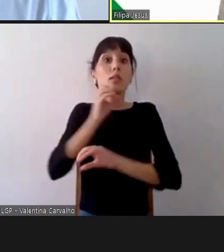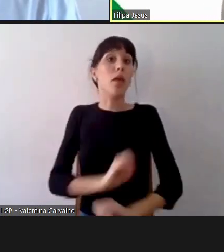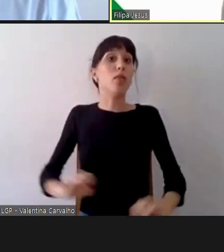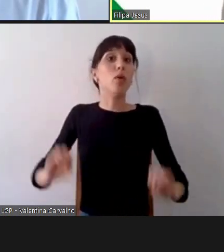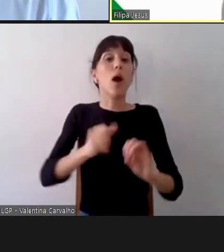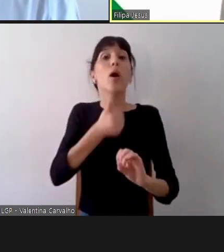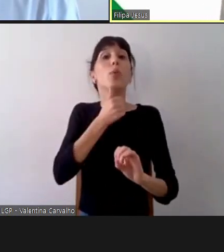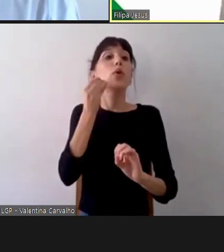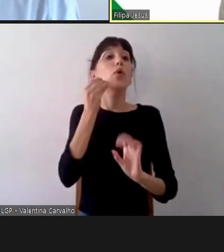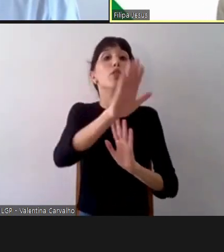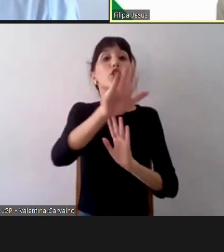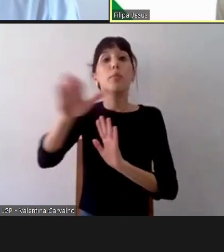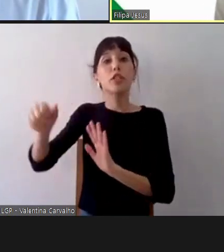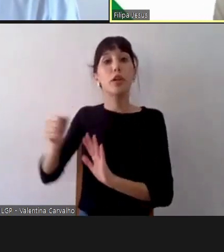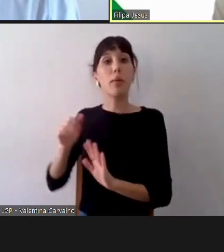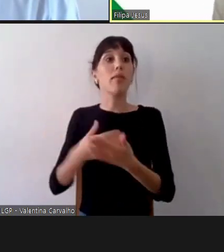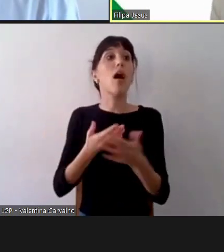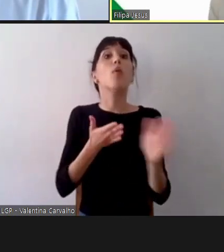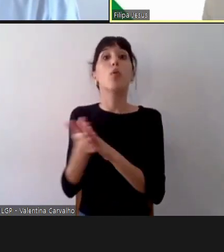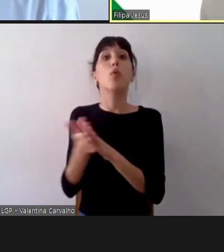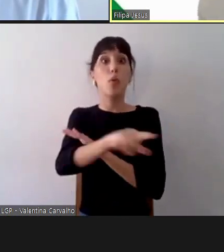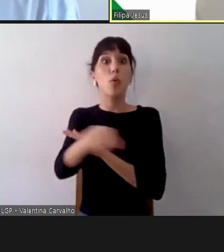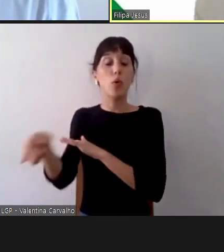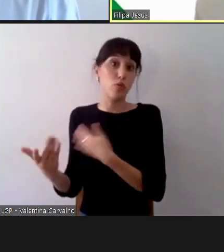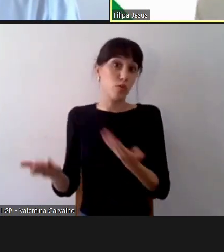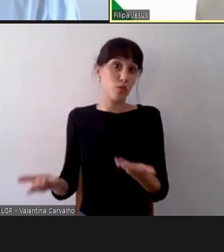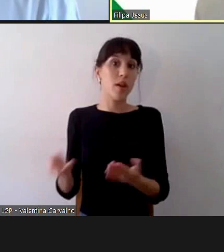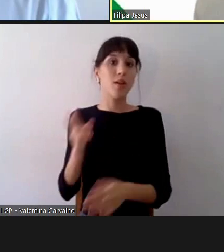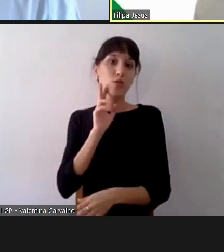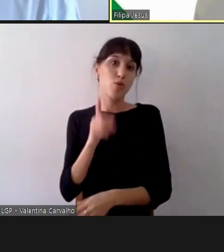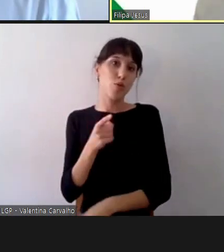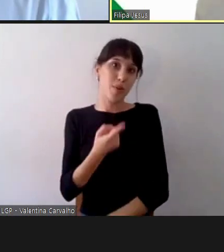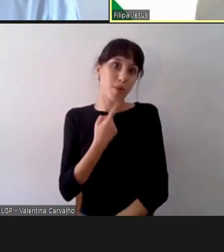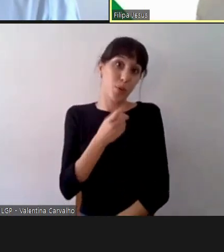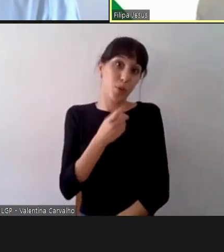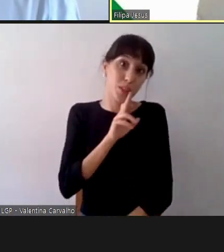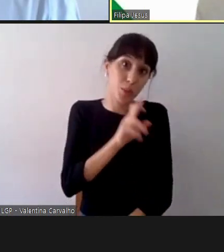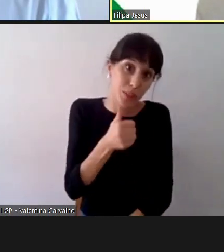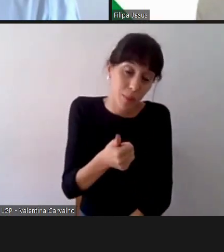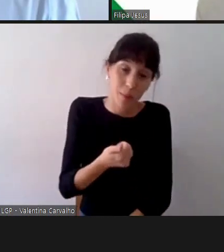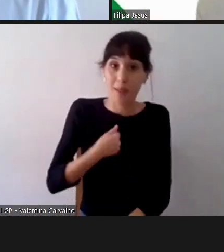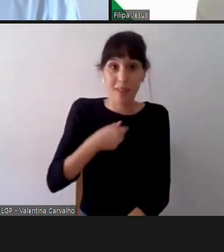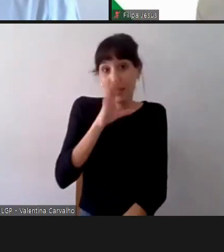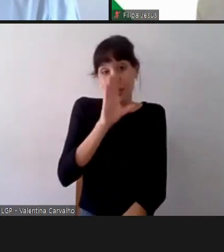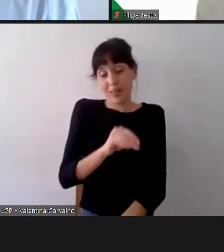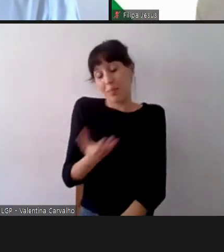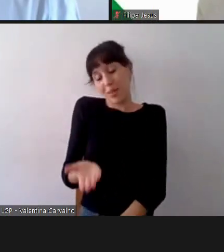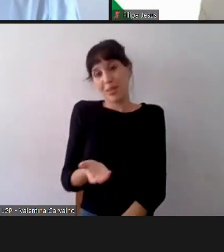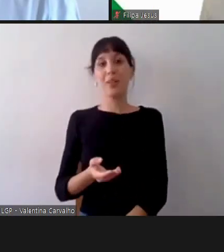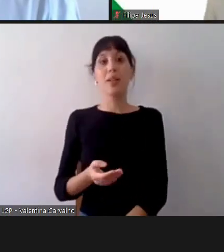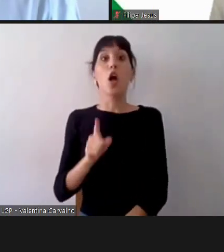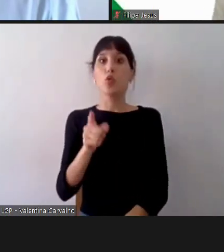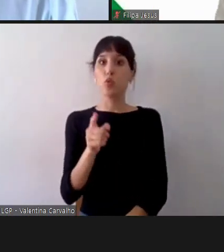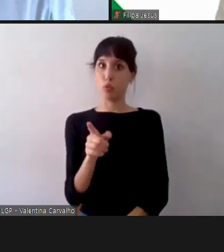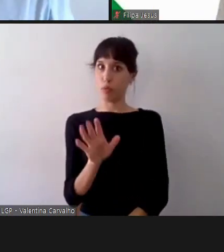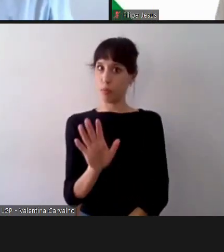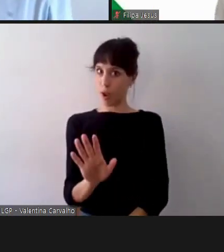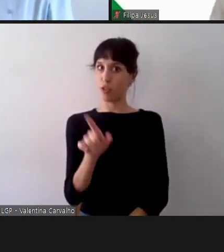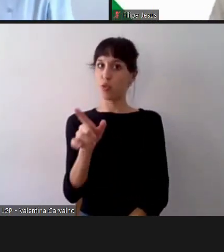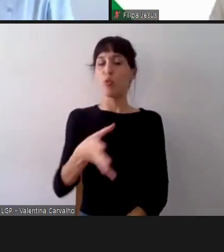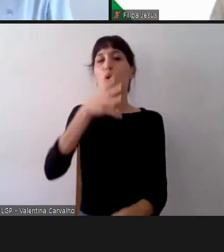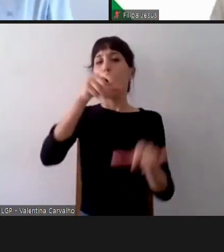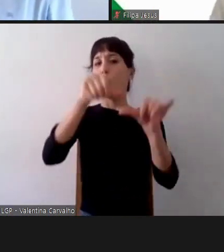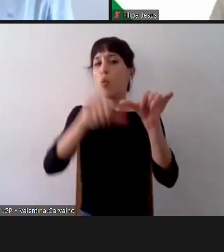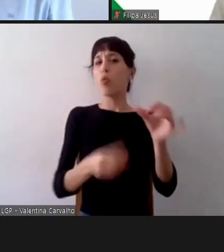trabalhadores para isto. Eu fugi um pouco à questão, peço desculpa, portanto agora vou-me calar. Obrigada. Mas fizeste um excelente enquadramento para